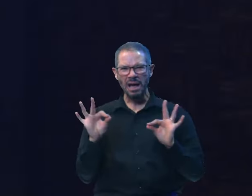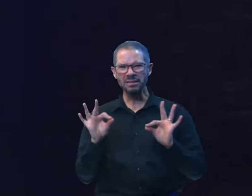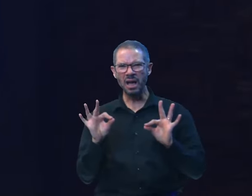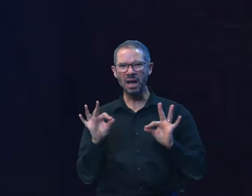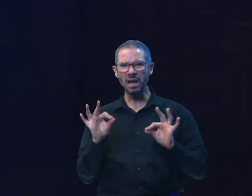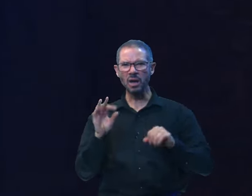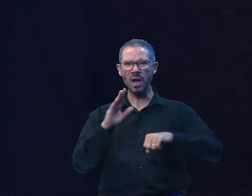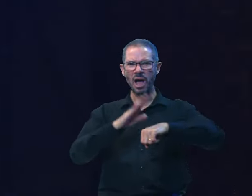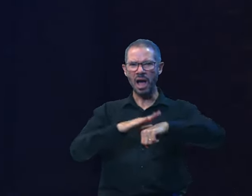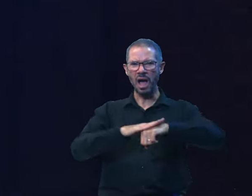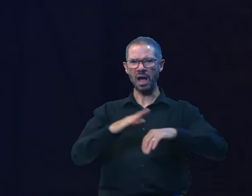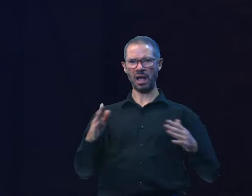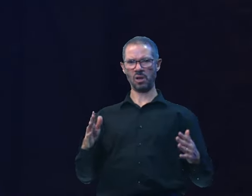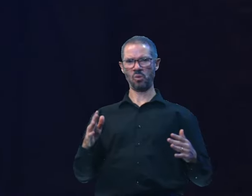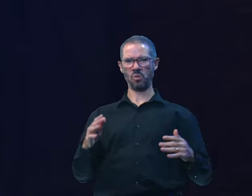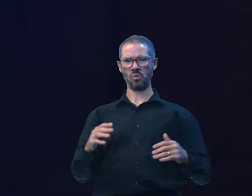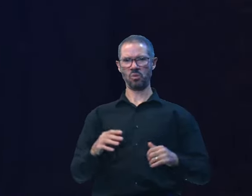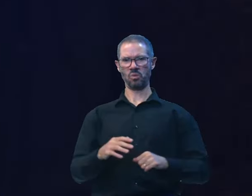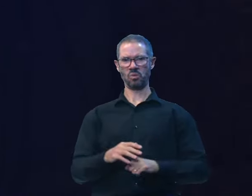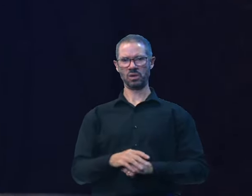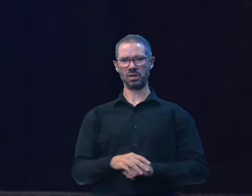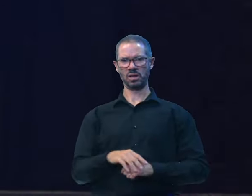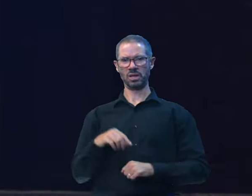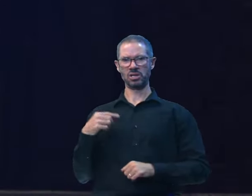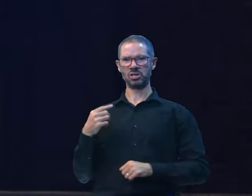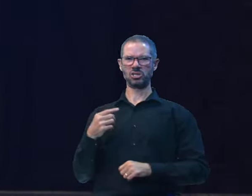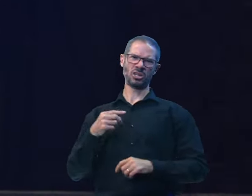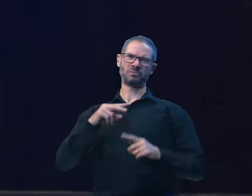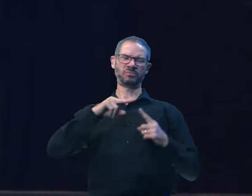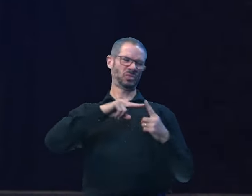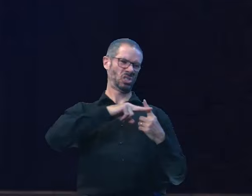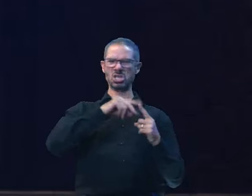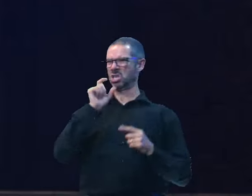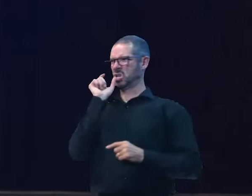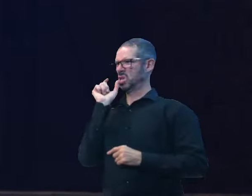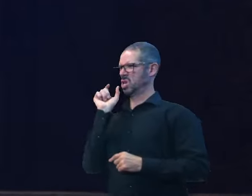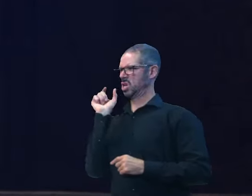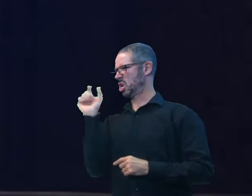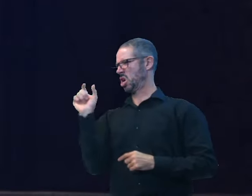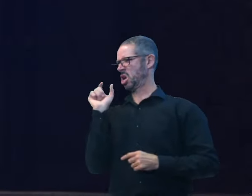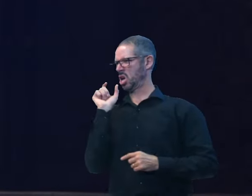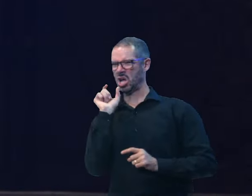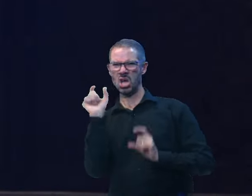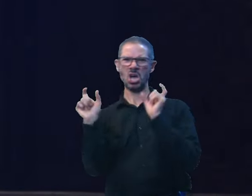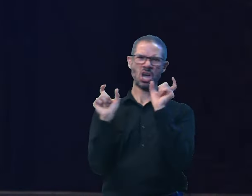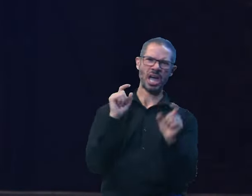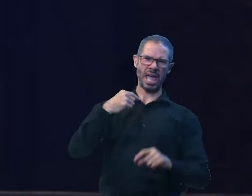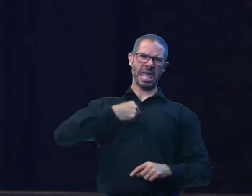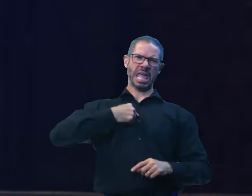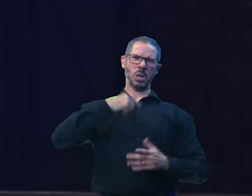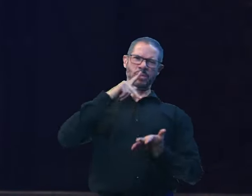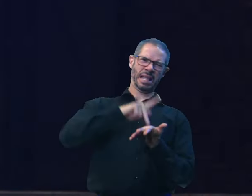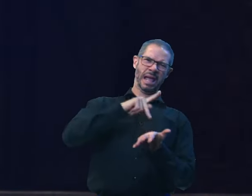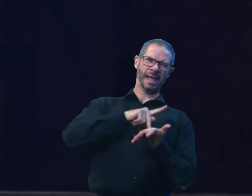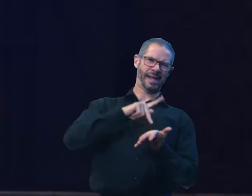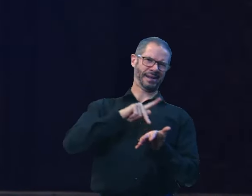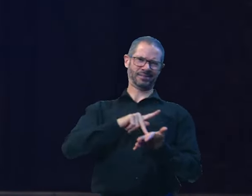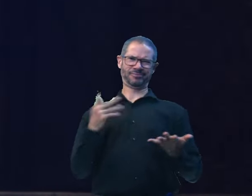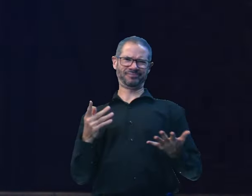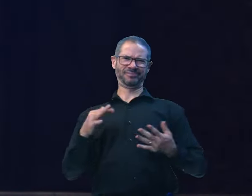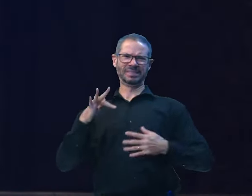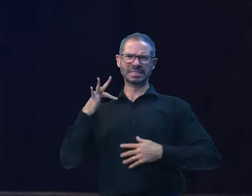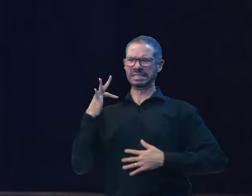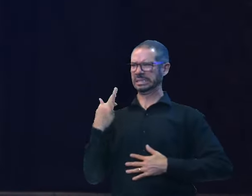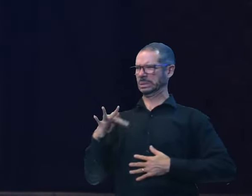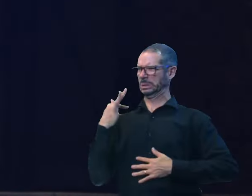Uma atitude. A gente justifica a nossa grosseria. A gente justifica as dores que a gente causa